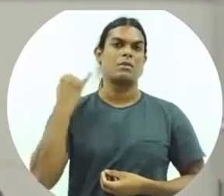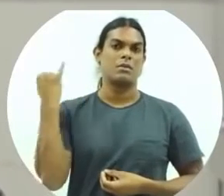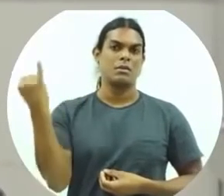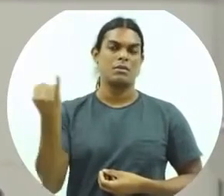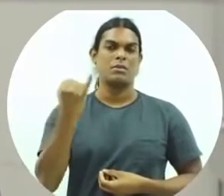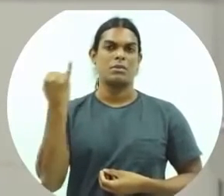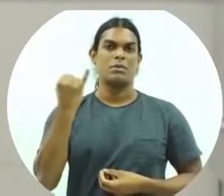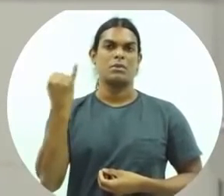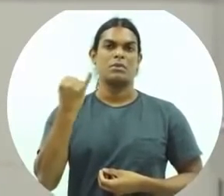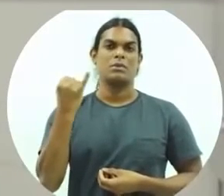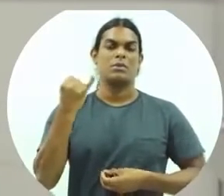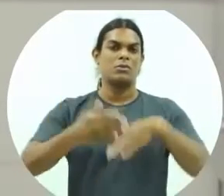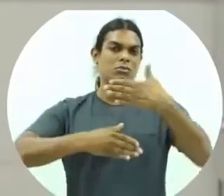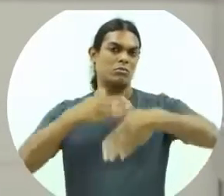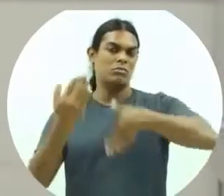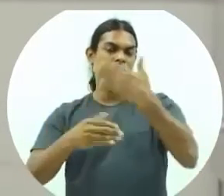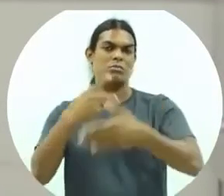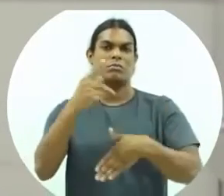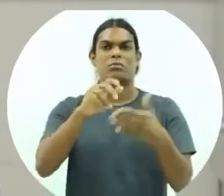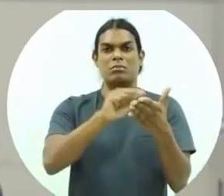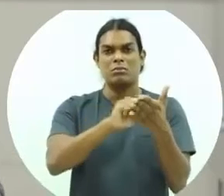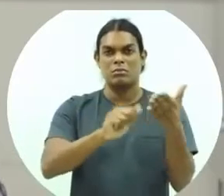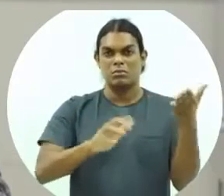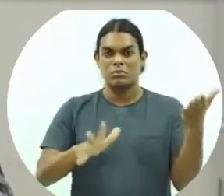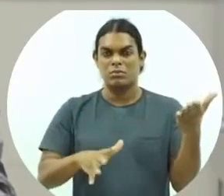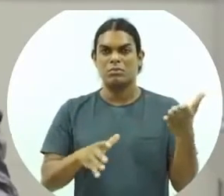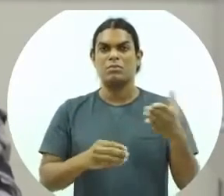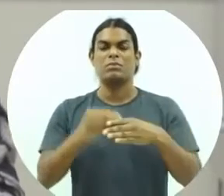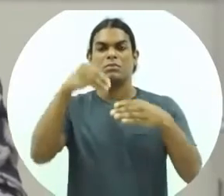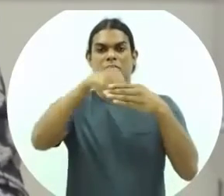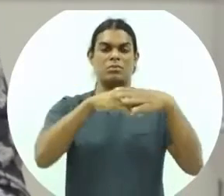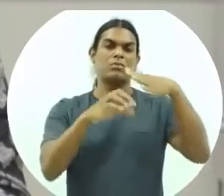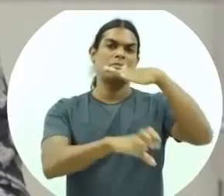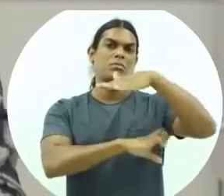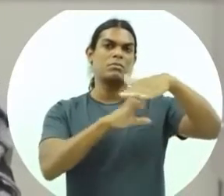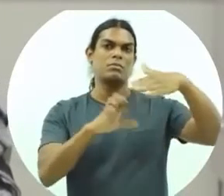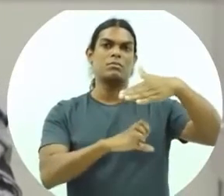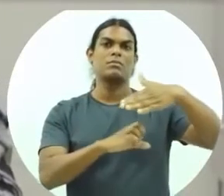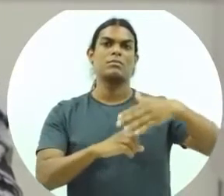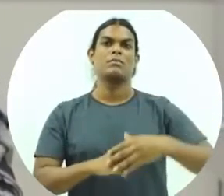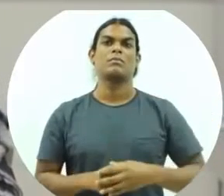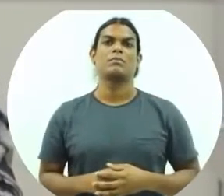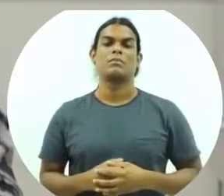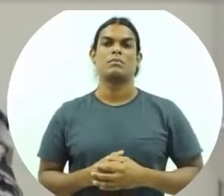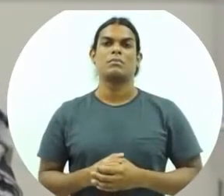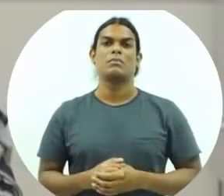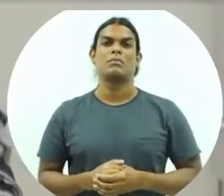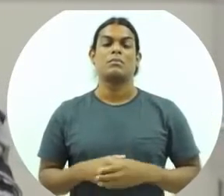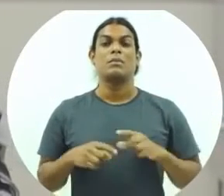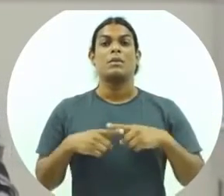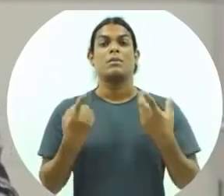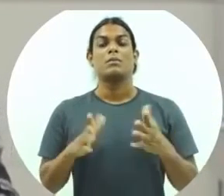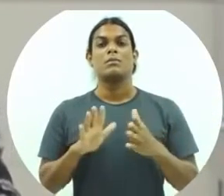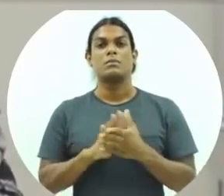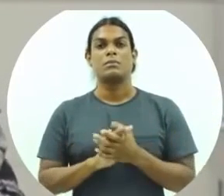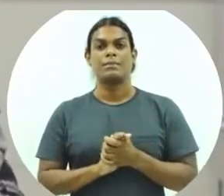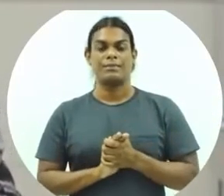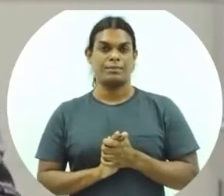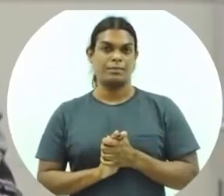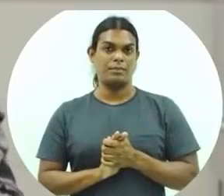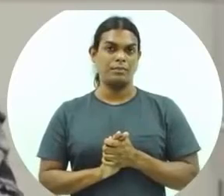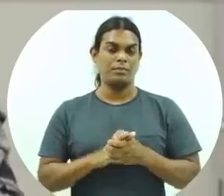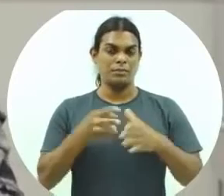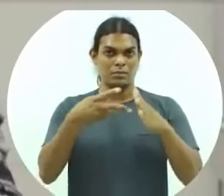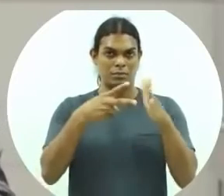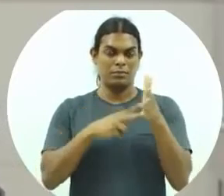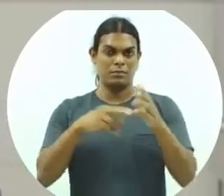no desempenho de suas atividades para o alcance dos seus objetivos. Mais uma definição